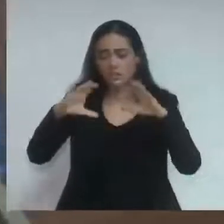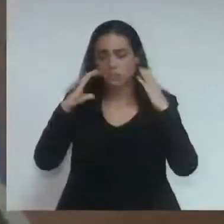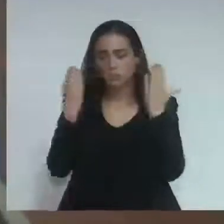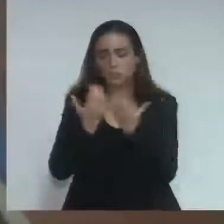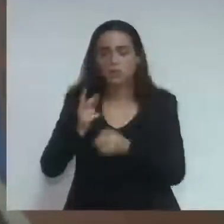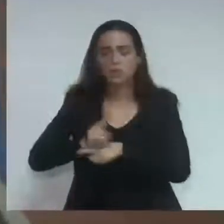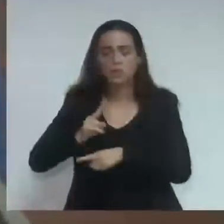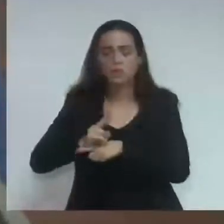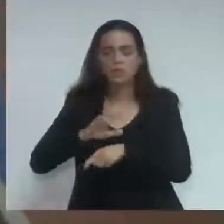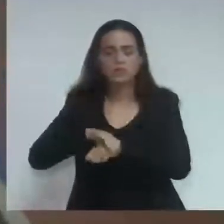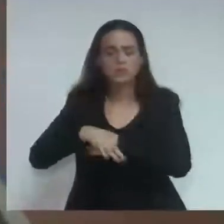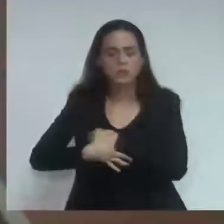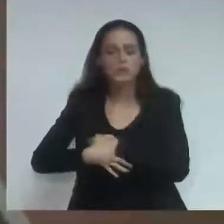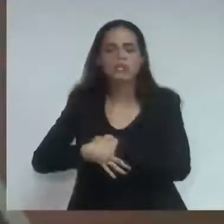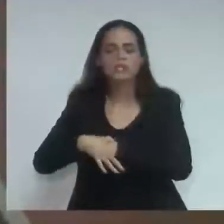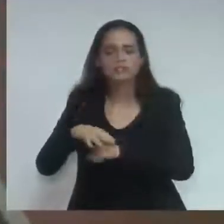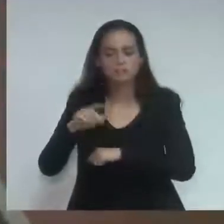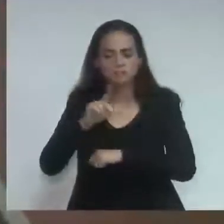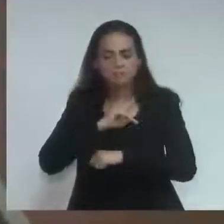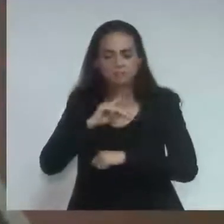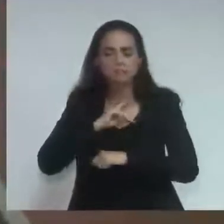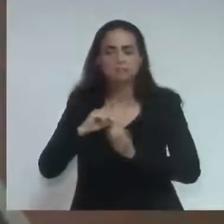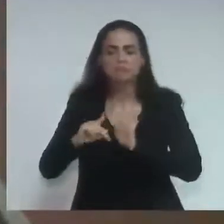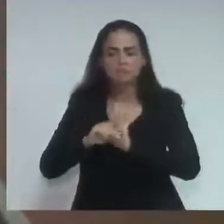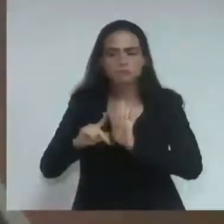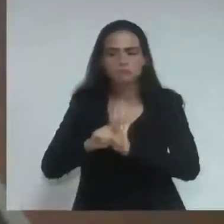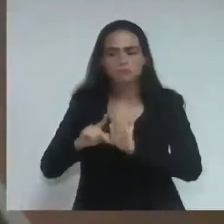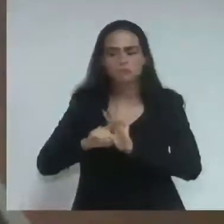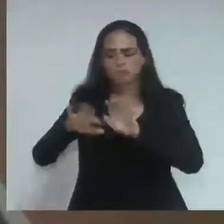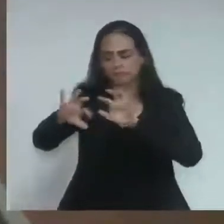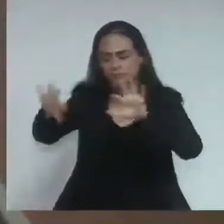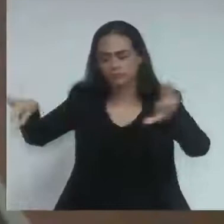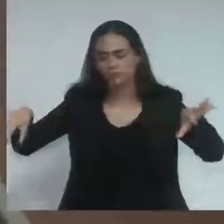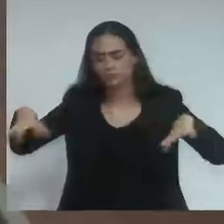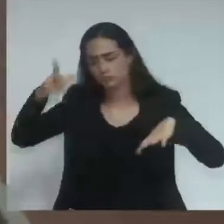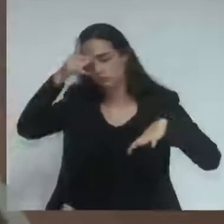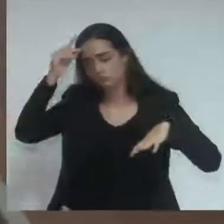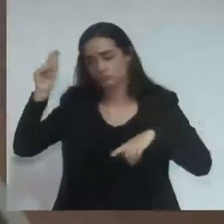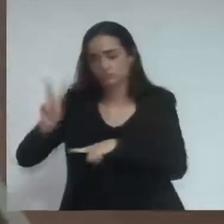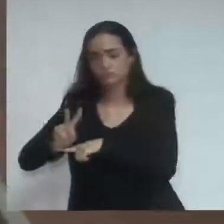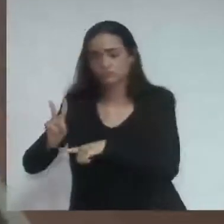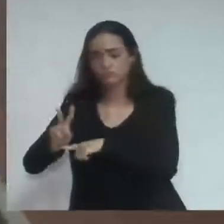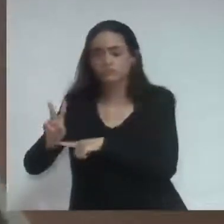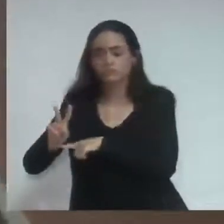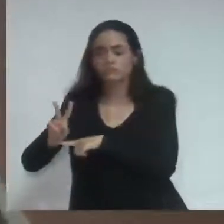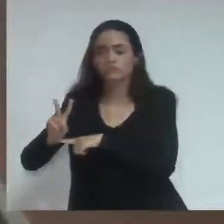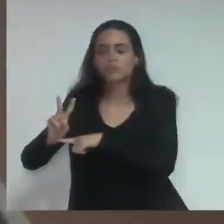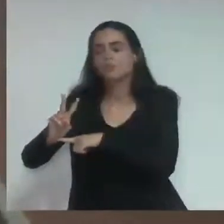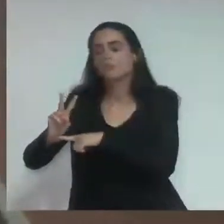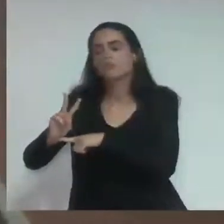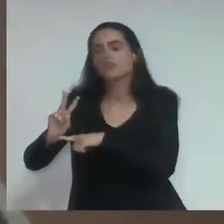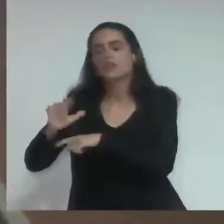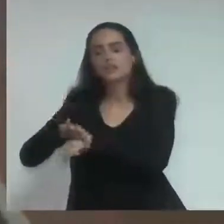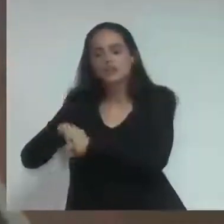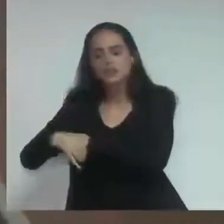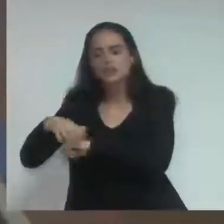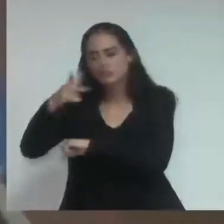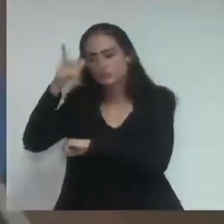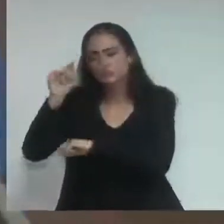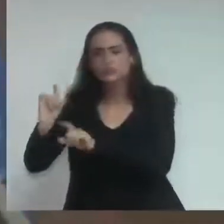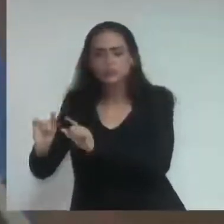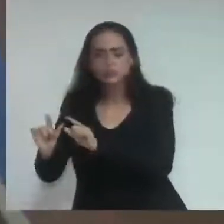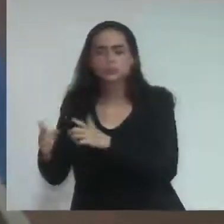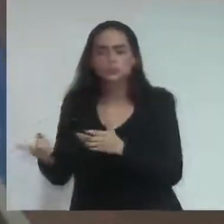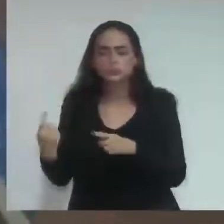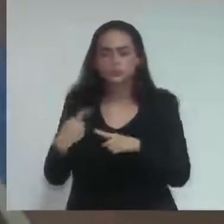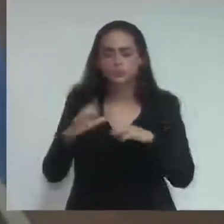ter serviços públicos de melhor qualidade. Então, realmente, eu fico surpreso e atônito quando vejo as pessoas